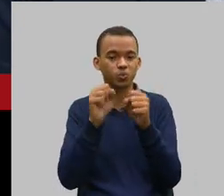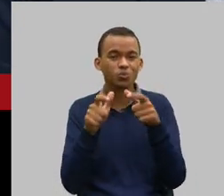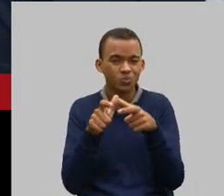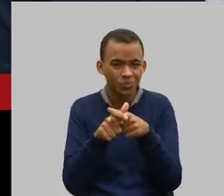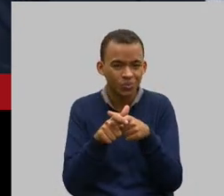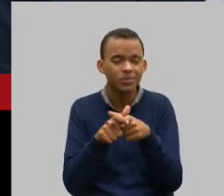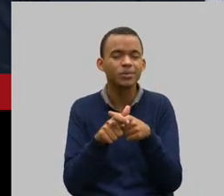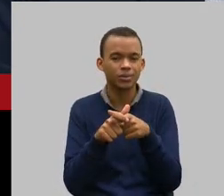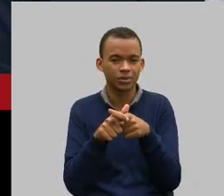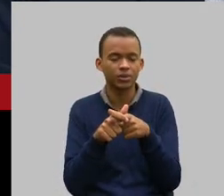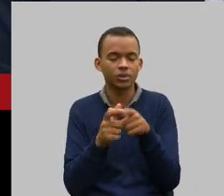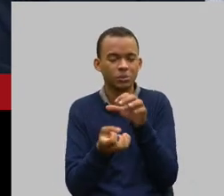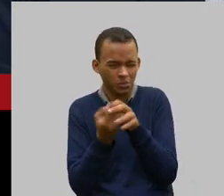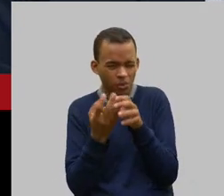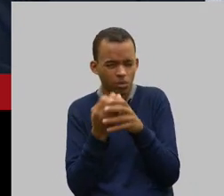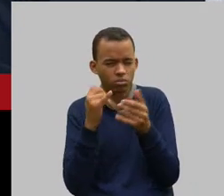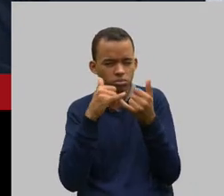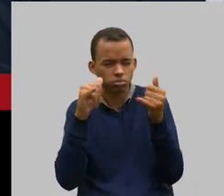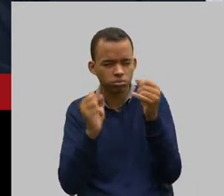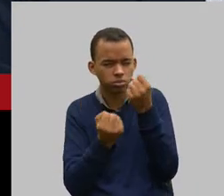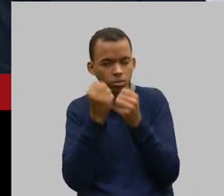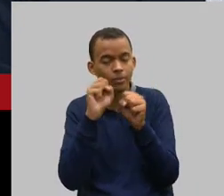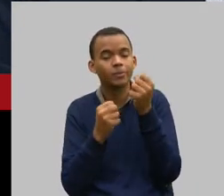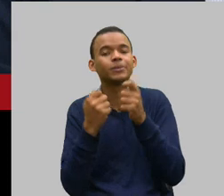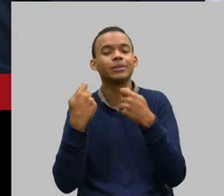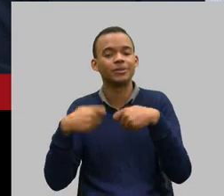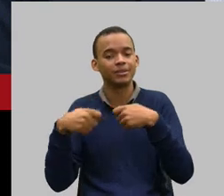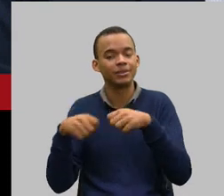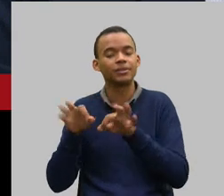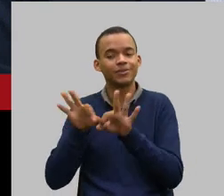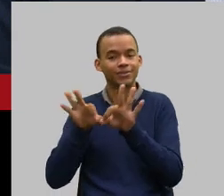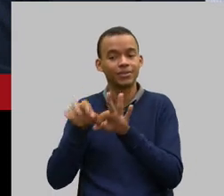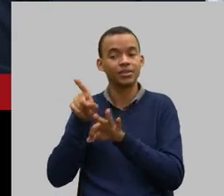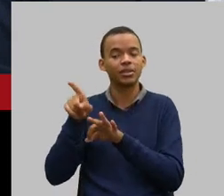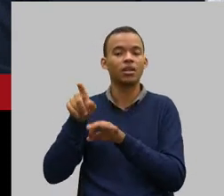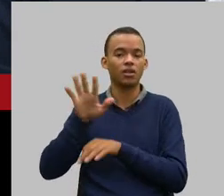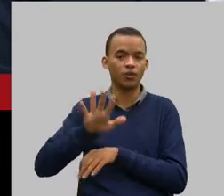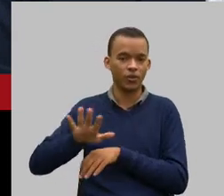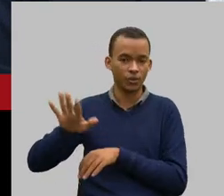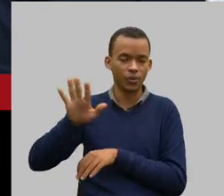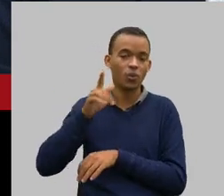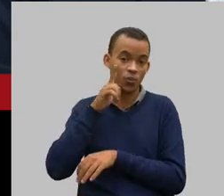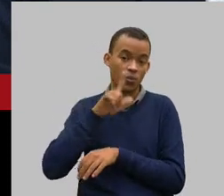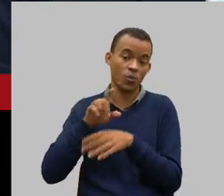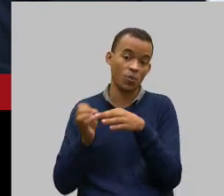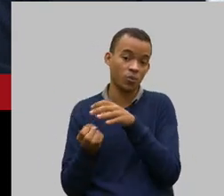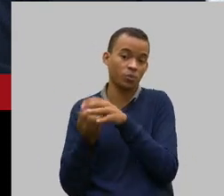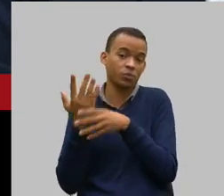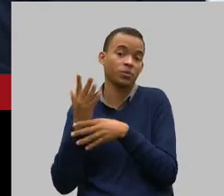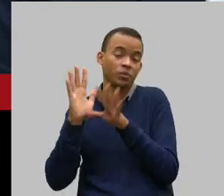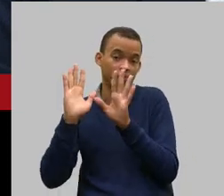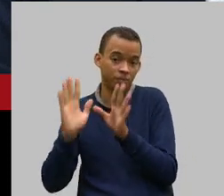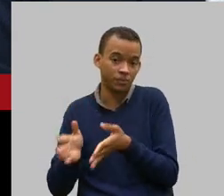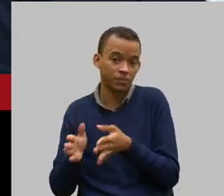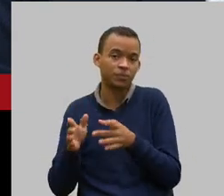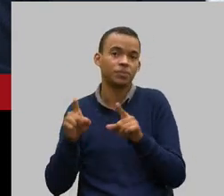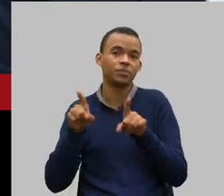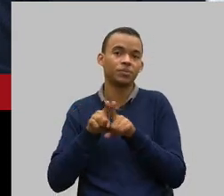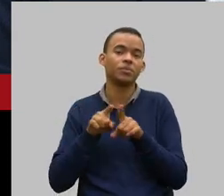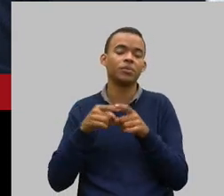participamos inaugurando e também vendo aí os resultados acontecendo como o caso vai de Campestre foi pouco tempo atrás